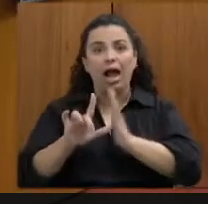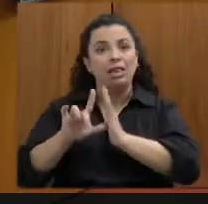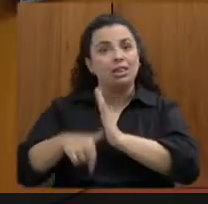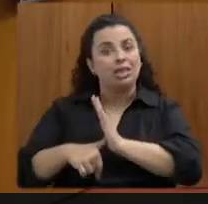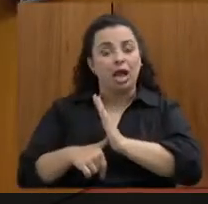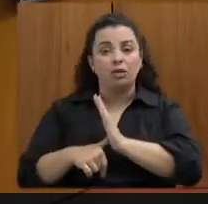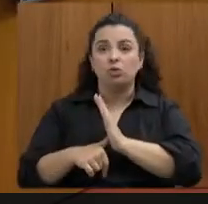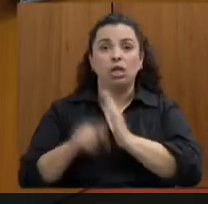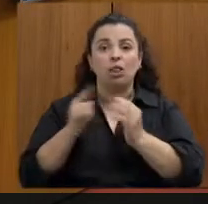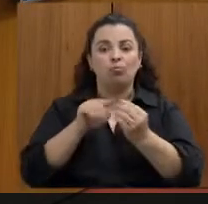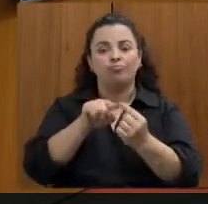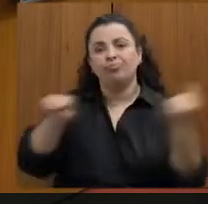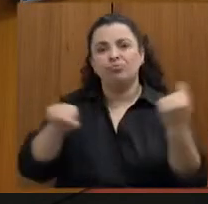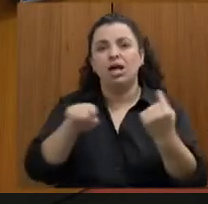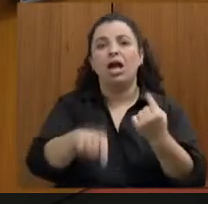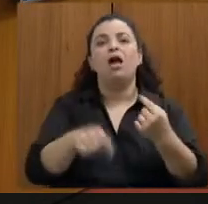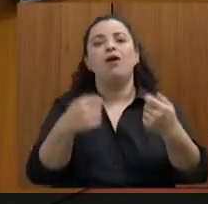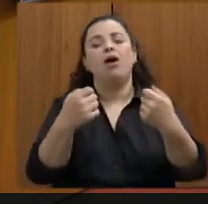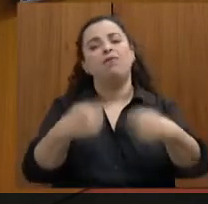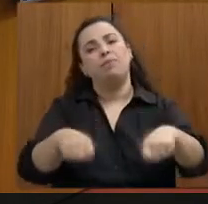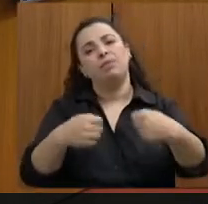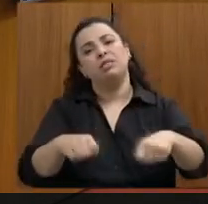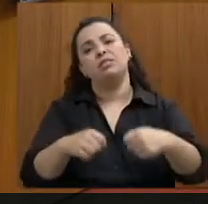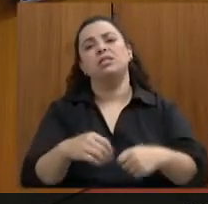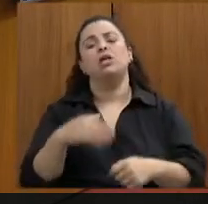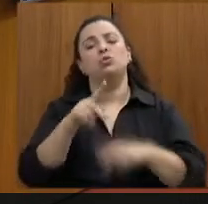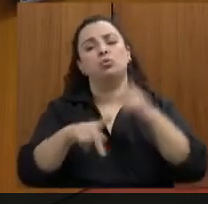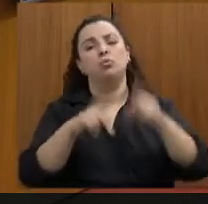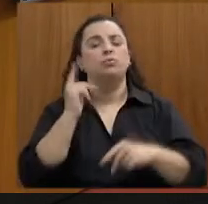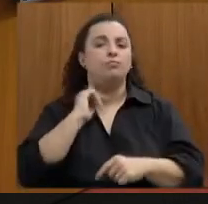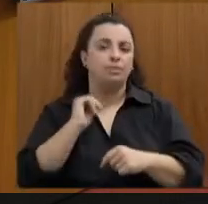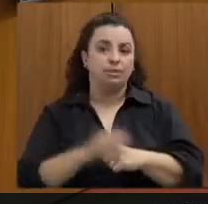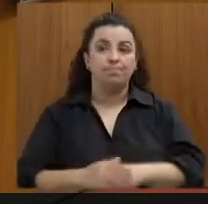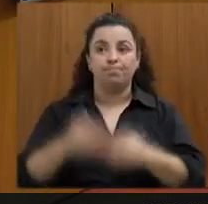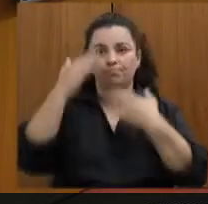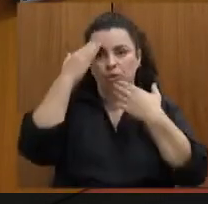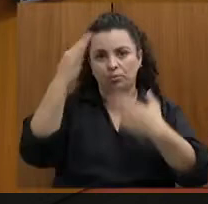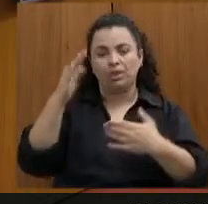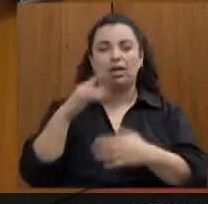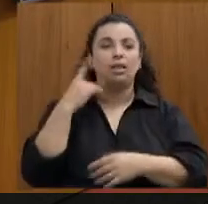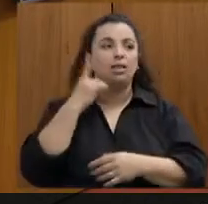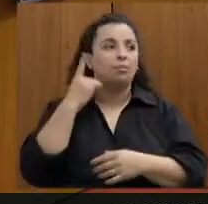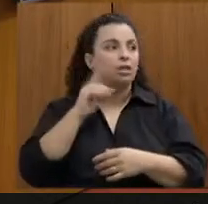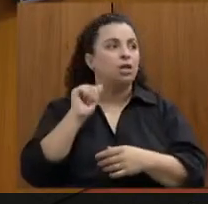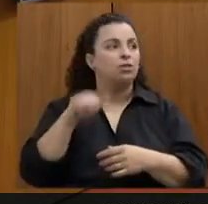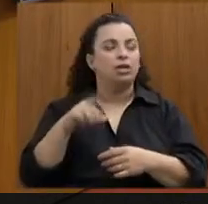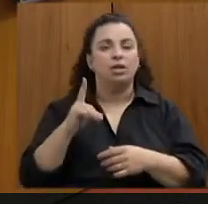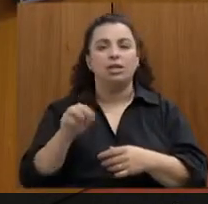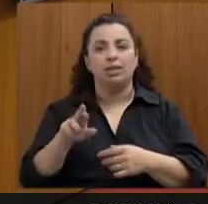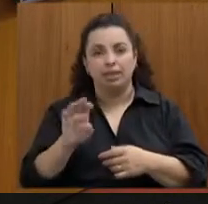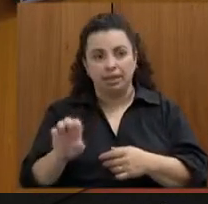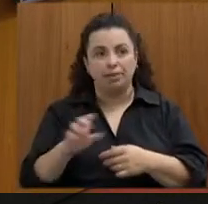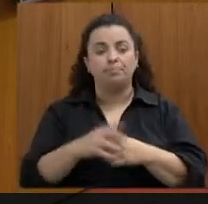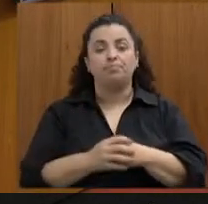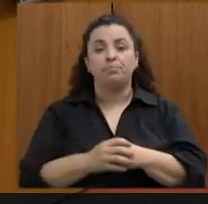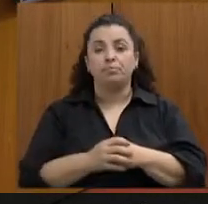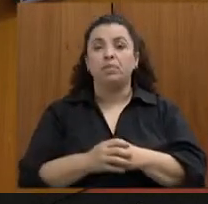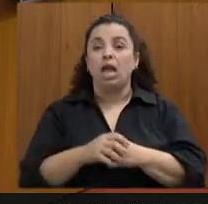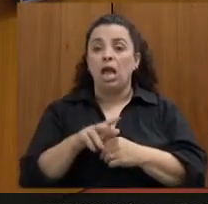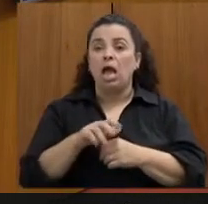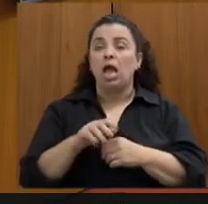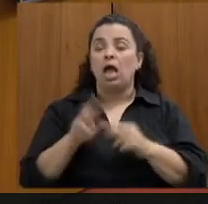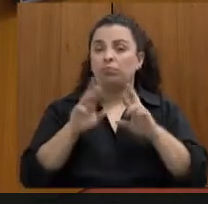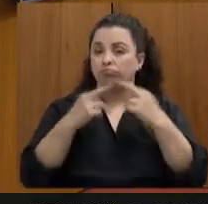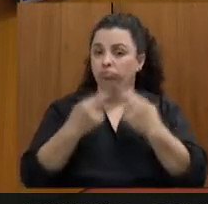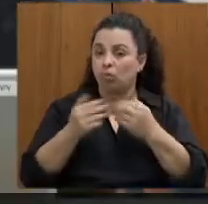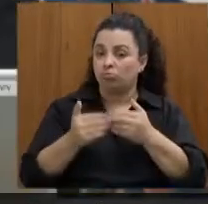Muito obrigada, deputado André Quintão. Aproveita aqui, antes de dar sequência aos trabalhos, para reafirmar, secretária, essa